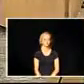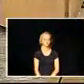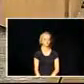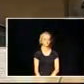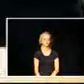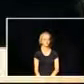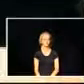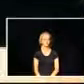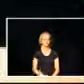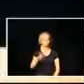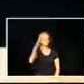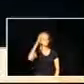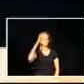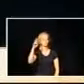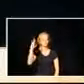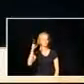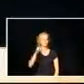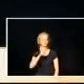Senhor presidente